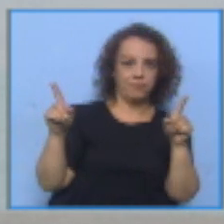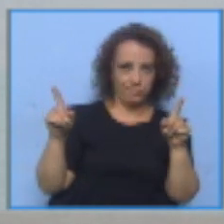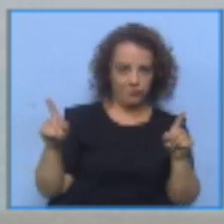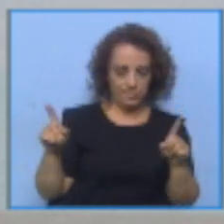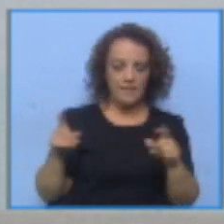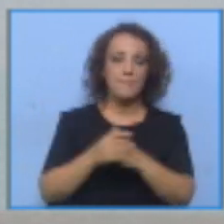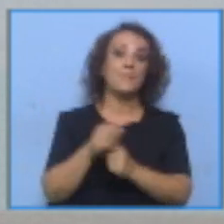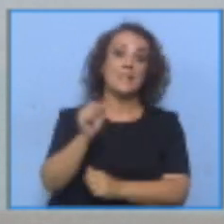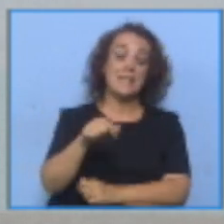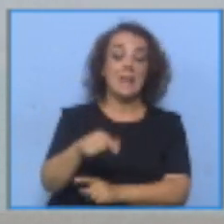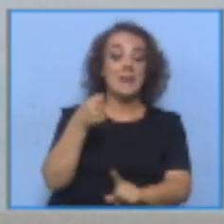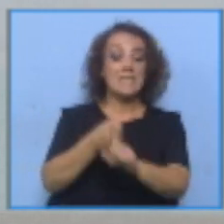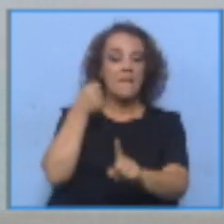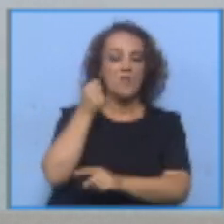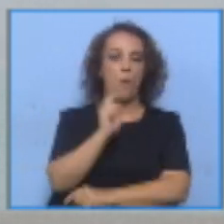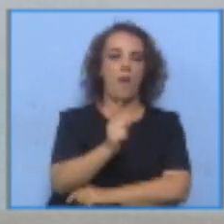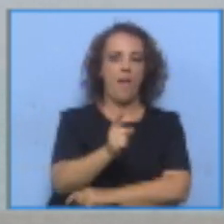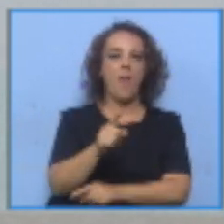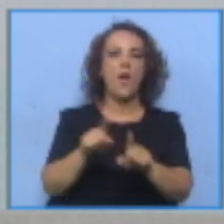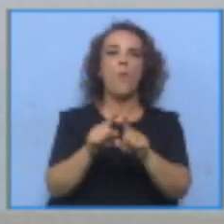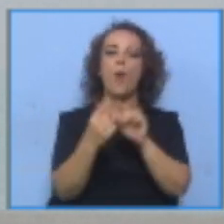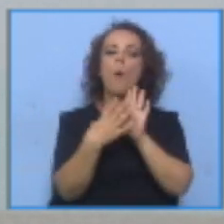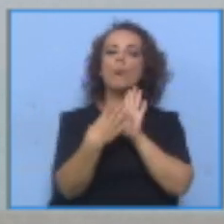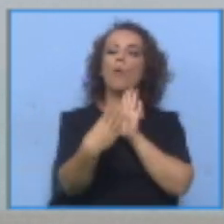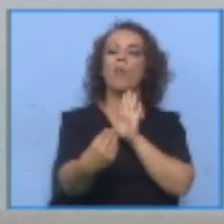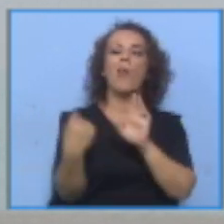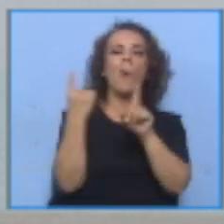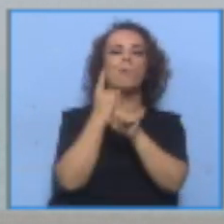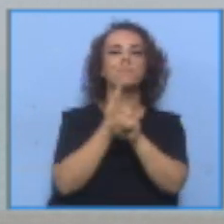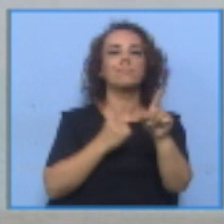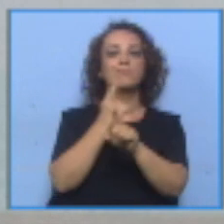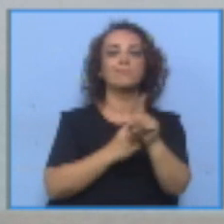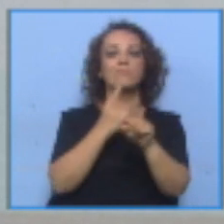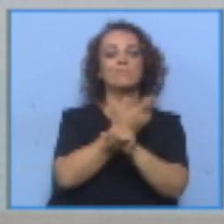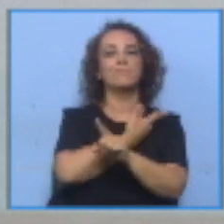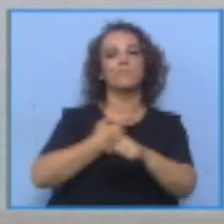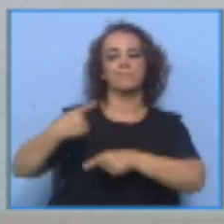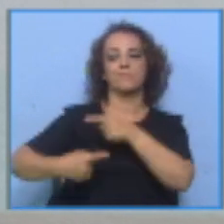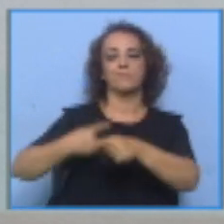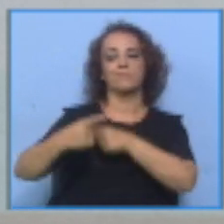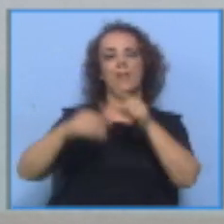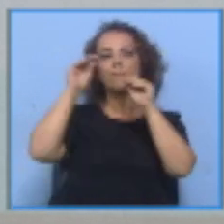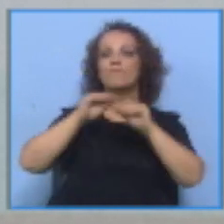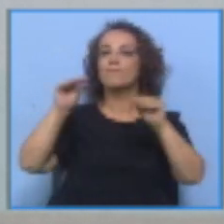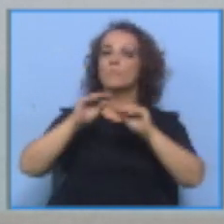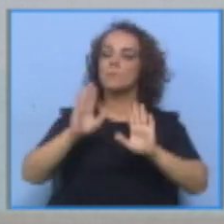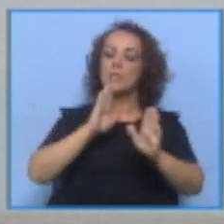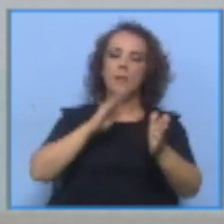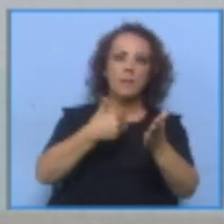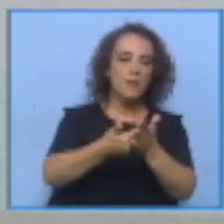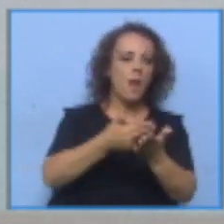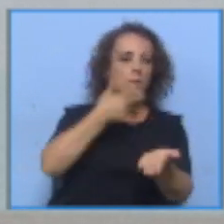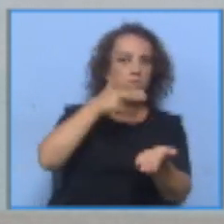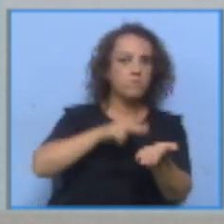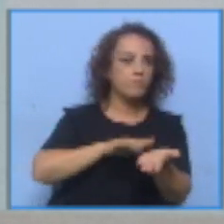deste sínodo é exatamente para mudar esses modelos clássicos de evangelização, partindo do conhecimento, da realidade, do